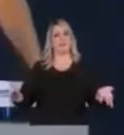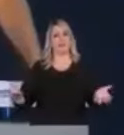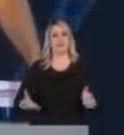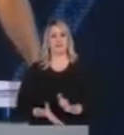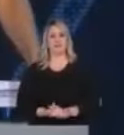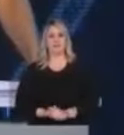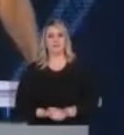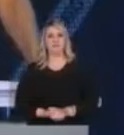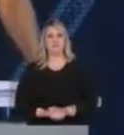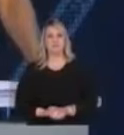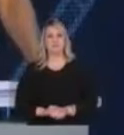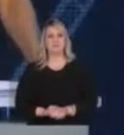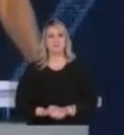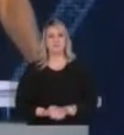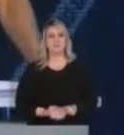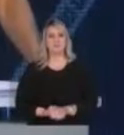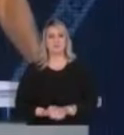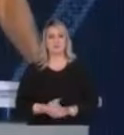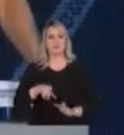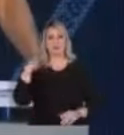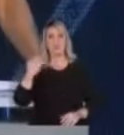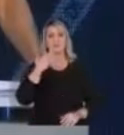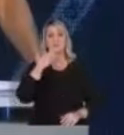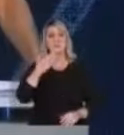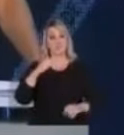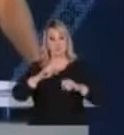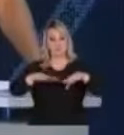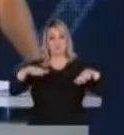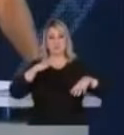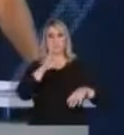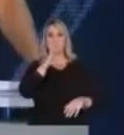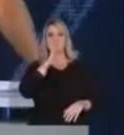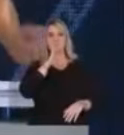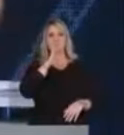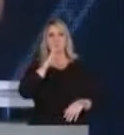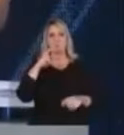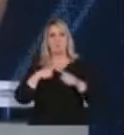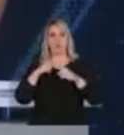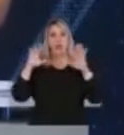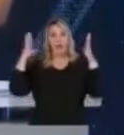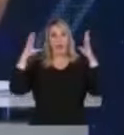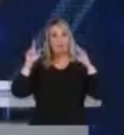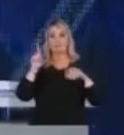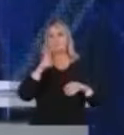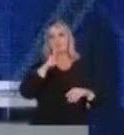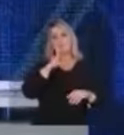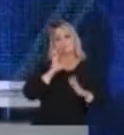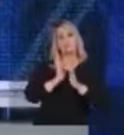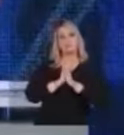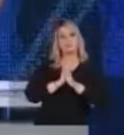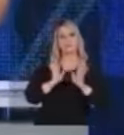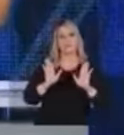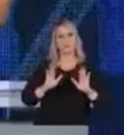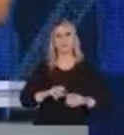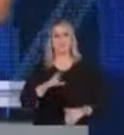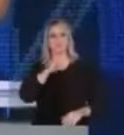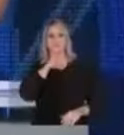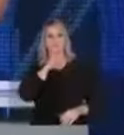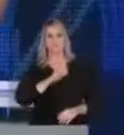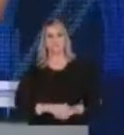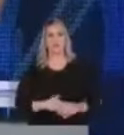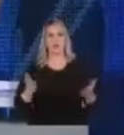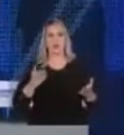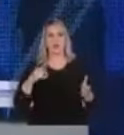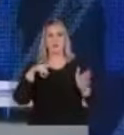obrigada aos dois candidatos nós pedimos a plateia que não se manifeste por favor para não atrapalhar o nosso debate bom andamento candidato Marcelo